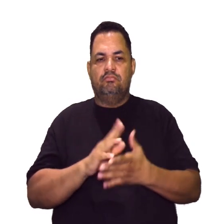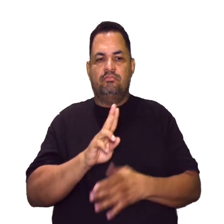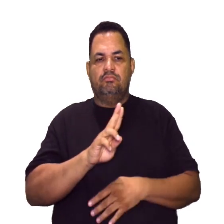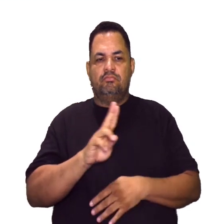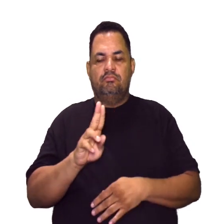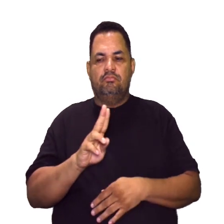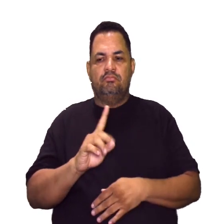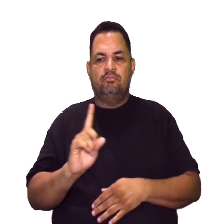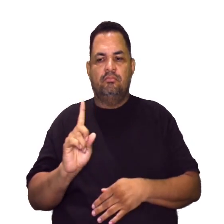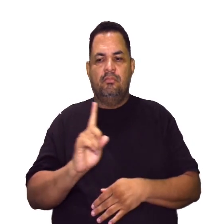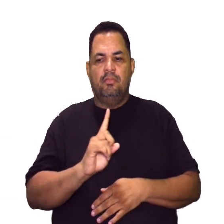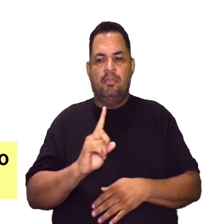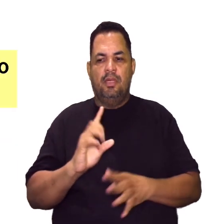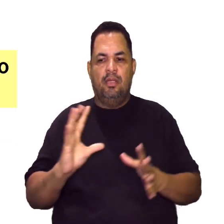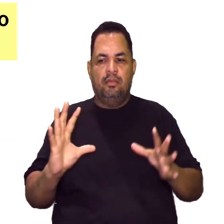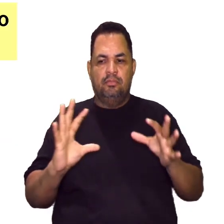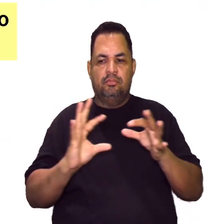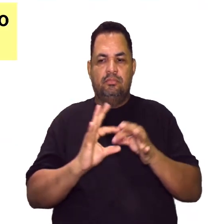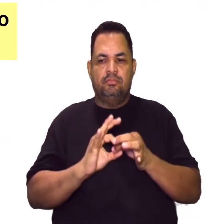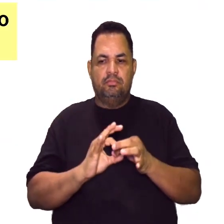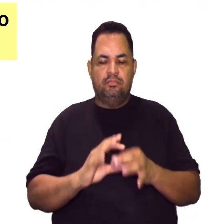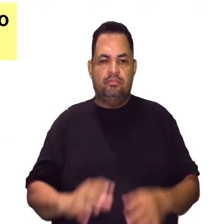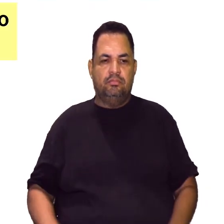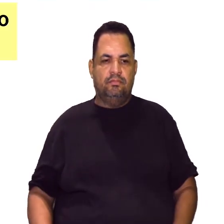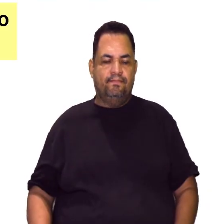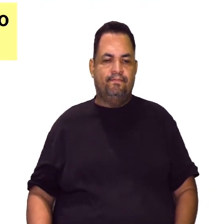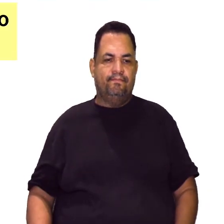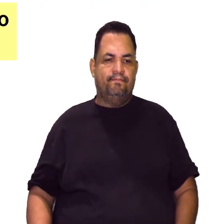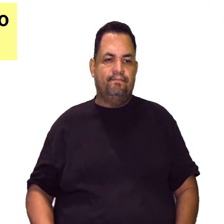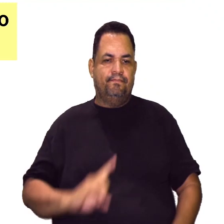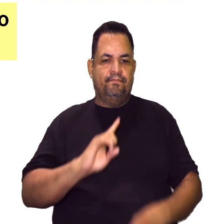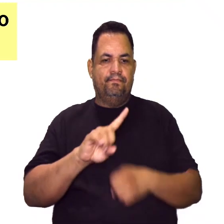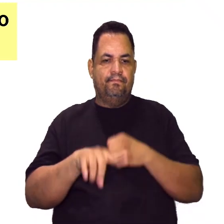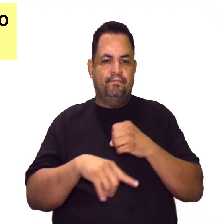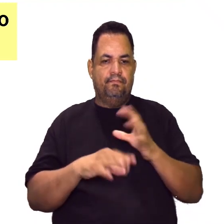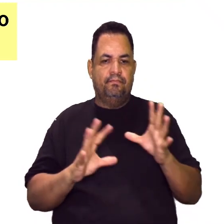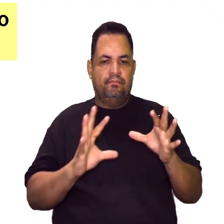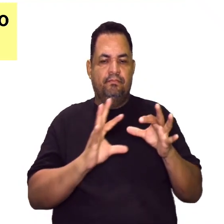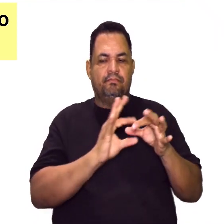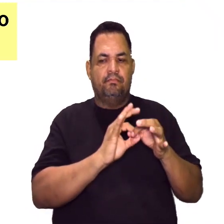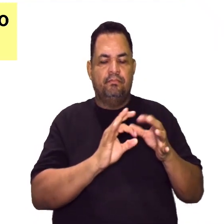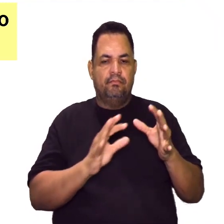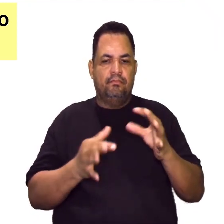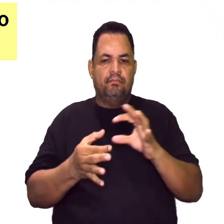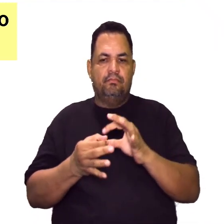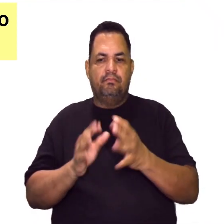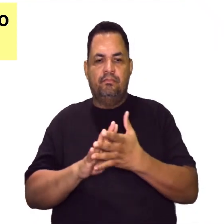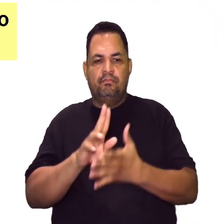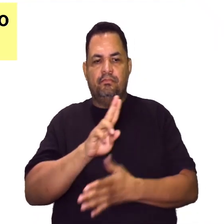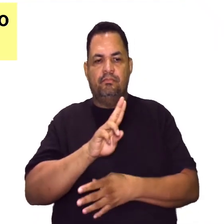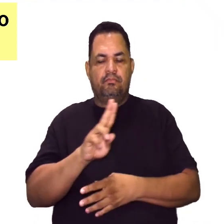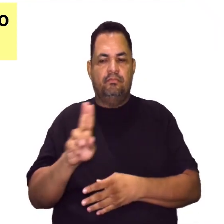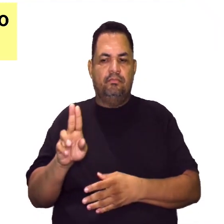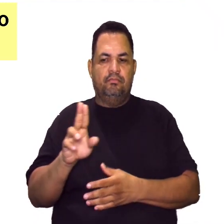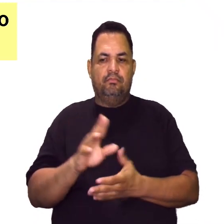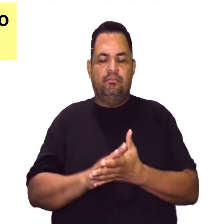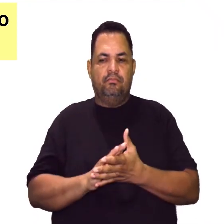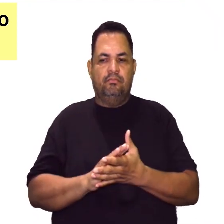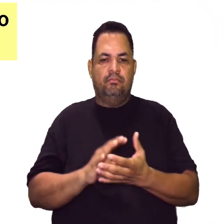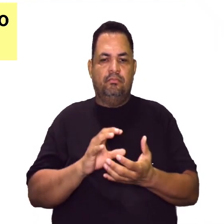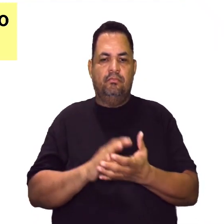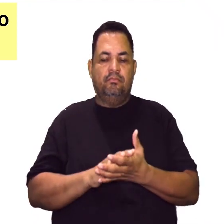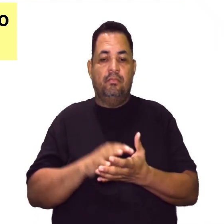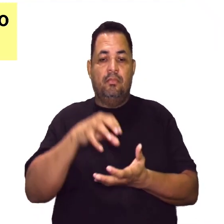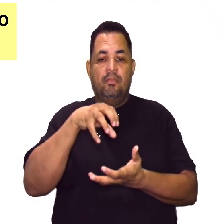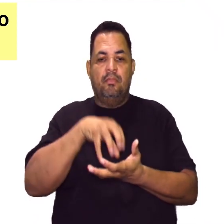são denominados não ligantes. O átomo que une os outros átomos, nós sempre chamamos esse